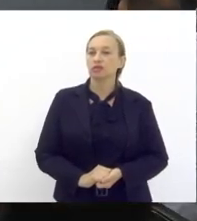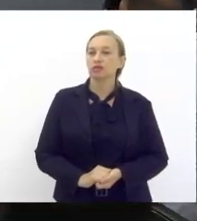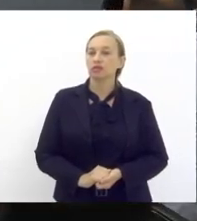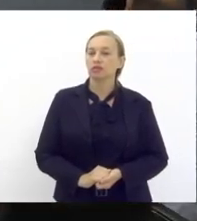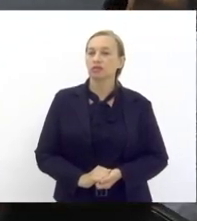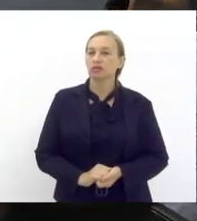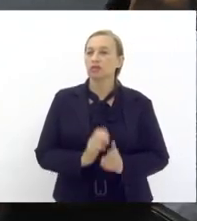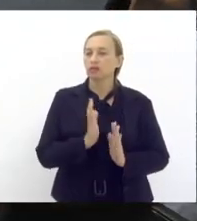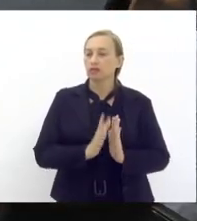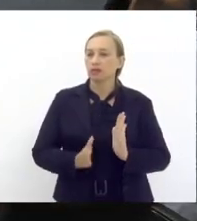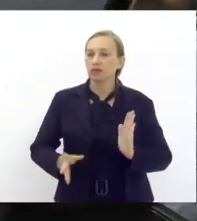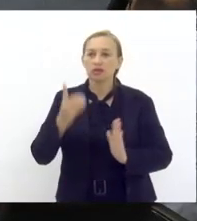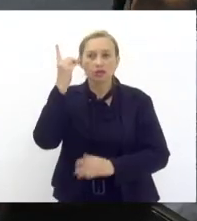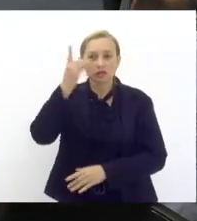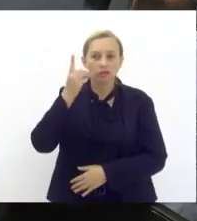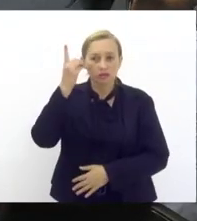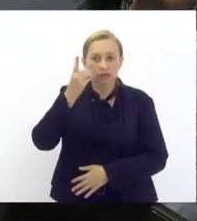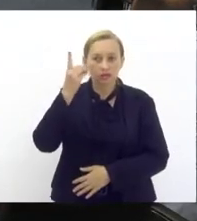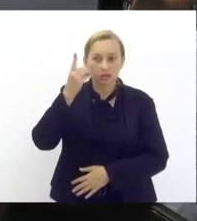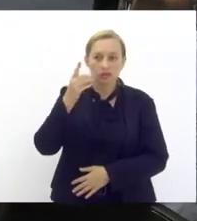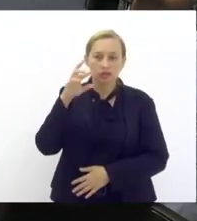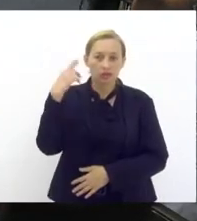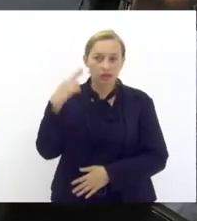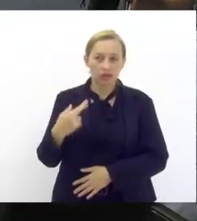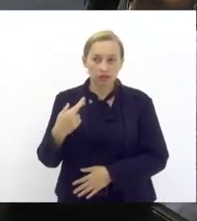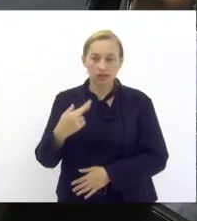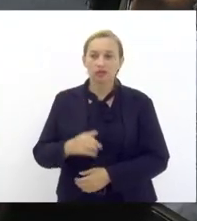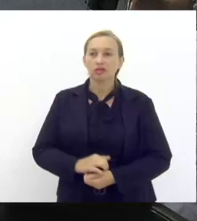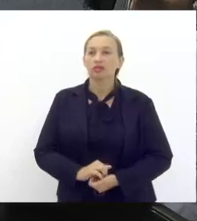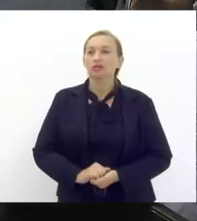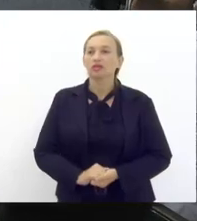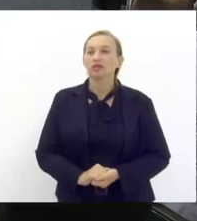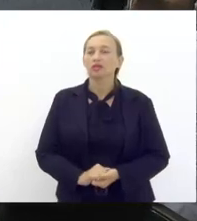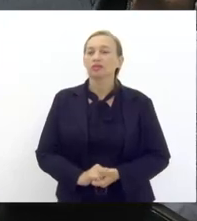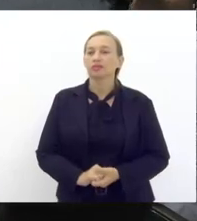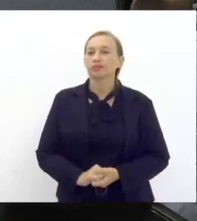Questão de ordem da deputada Renata Souza.